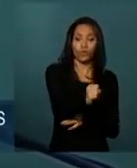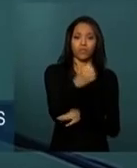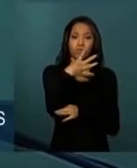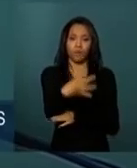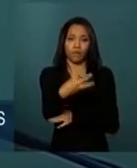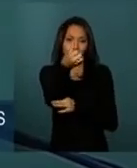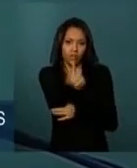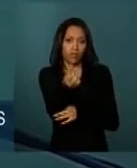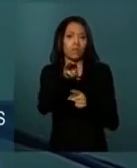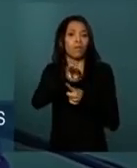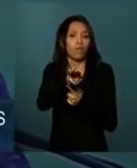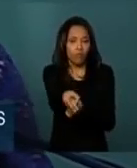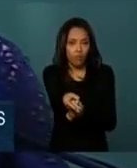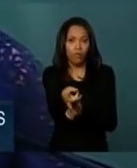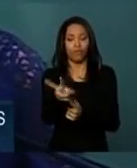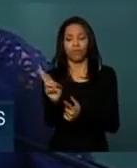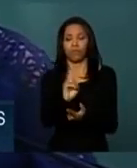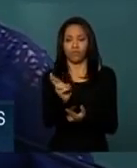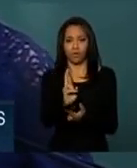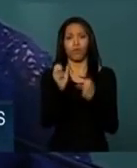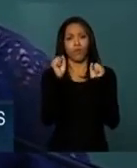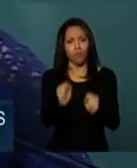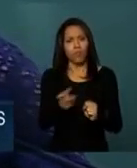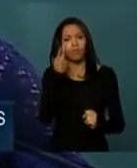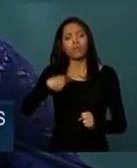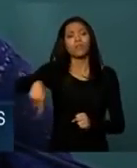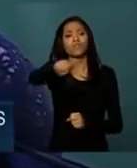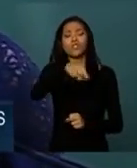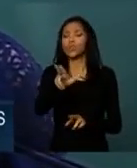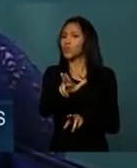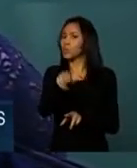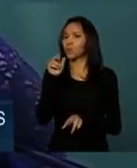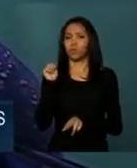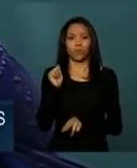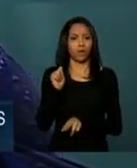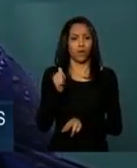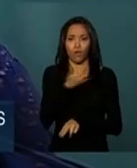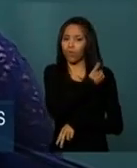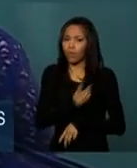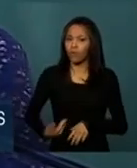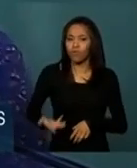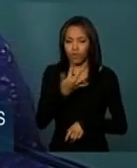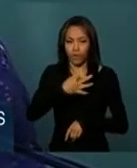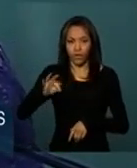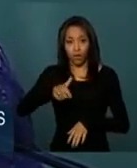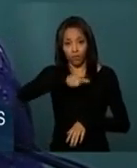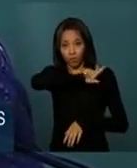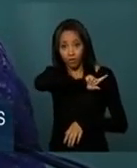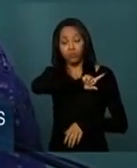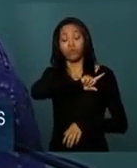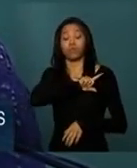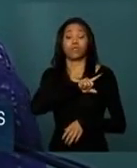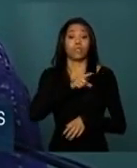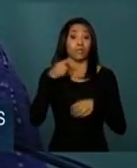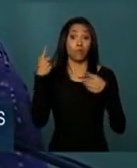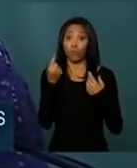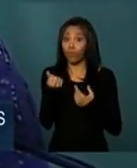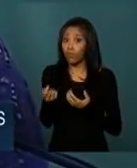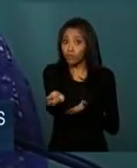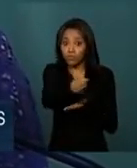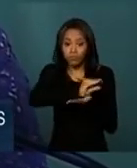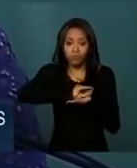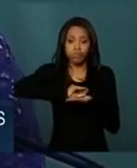de reais. Eu posso dizer para vocês que nunca o governo federal colocou tanto